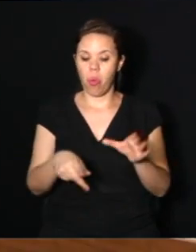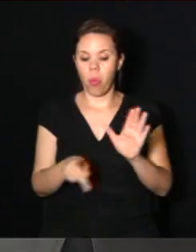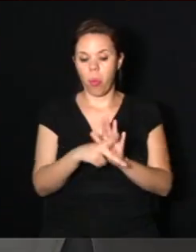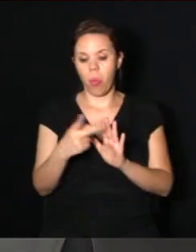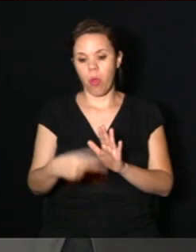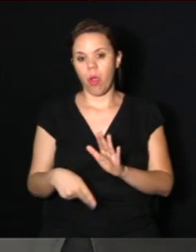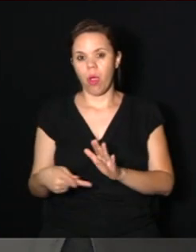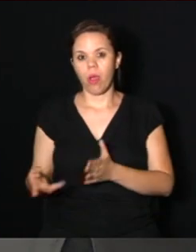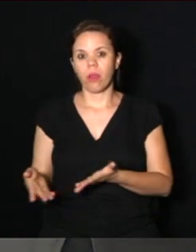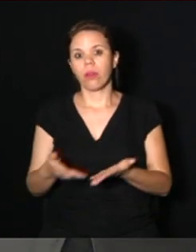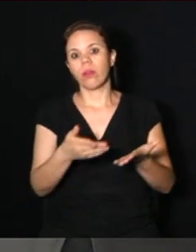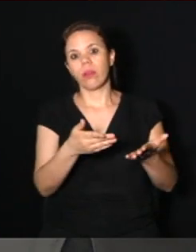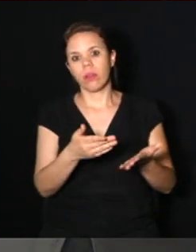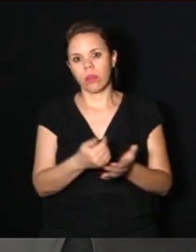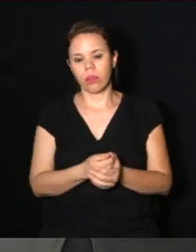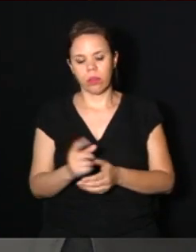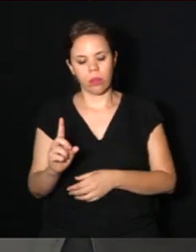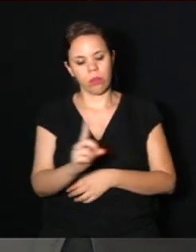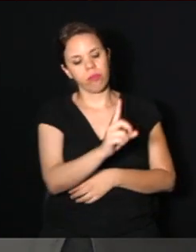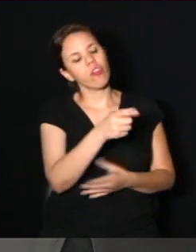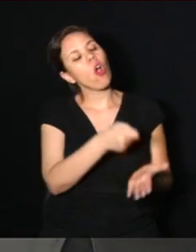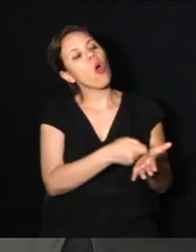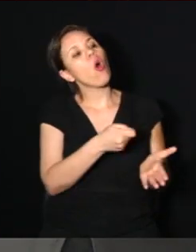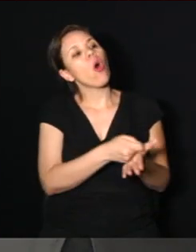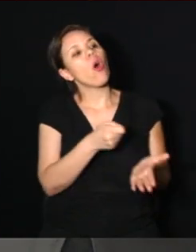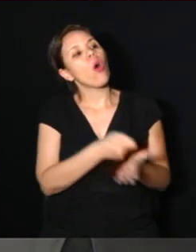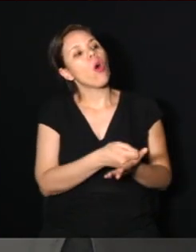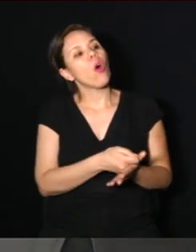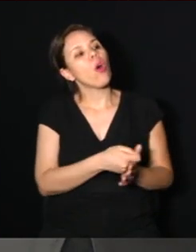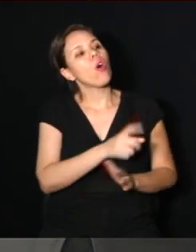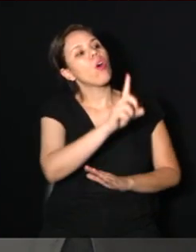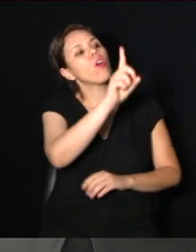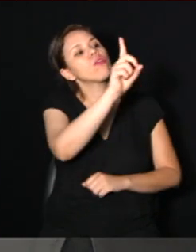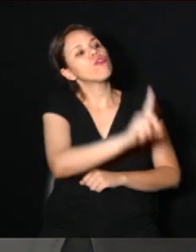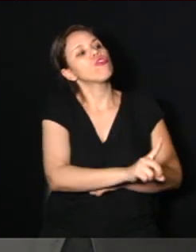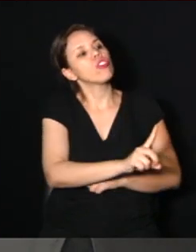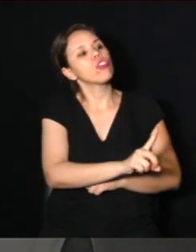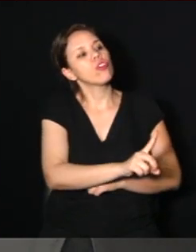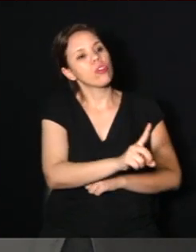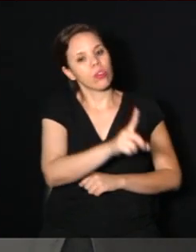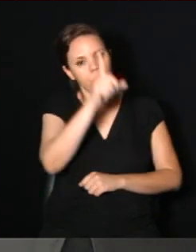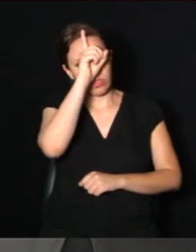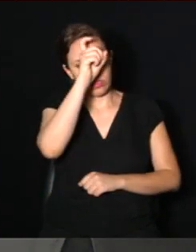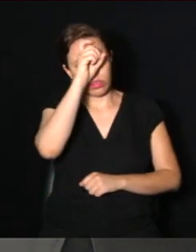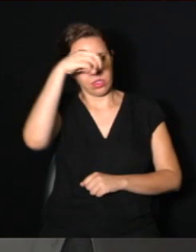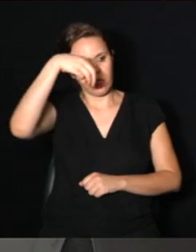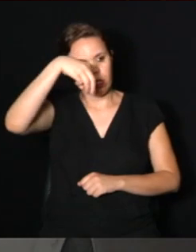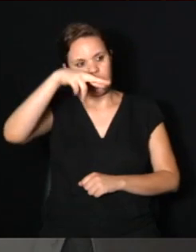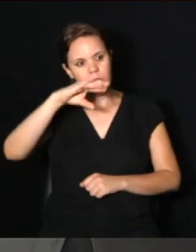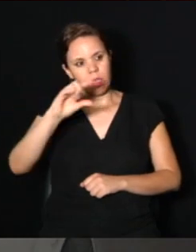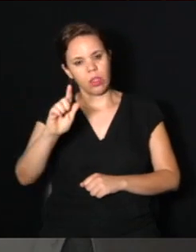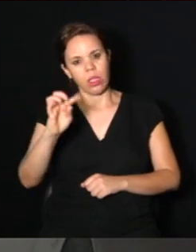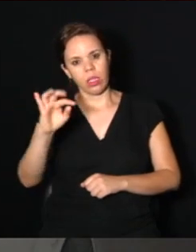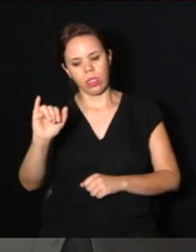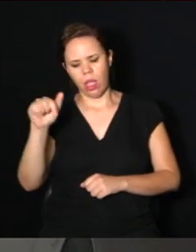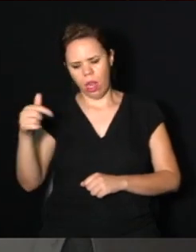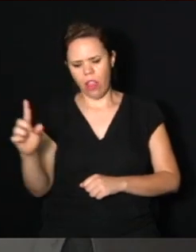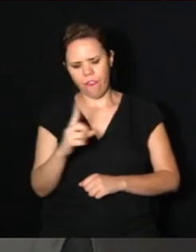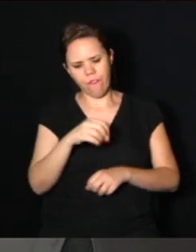ir até, novamente, cobrar o diretor da Rede Mário Gatti. Perfeito. Porque ele passou essas informações